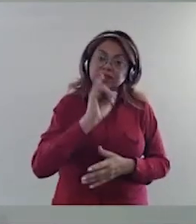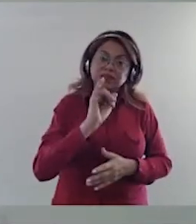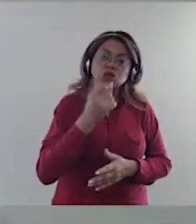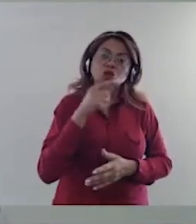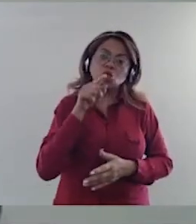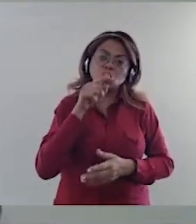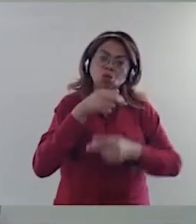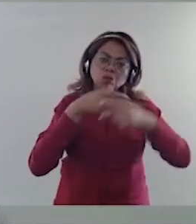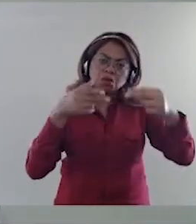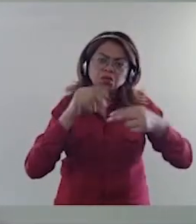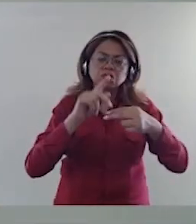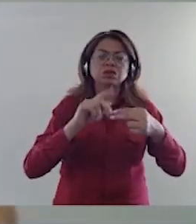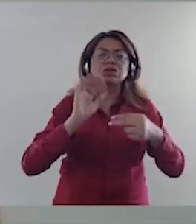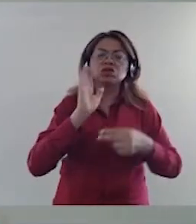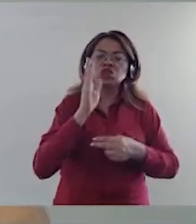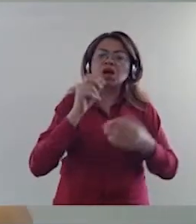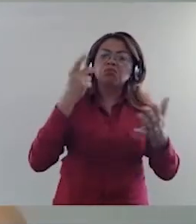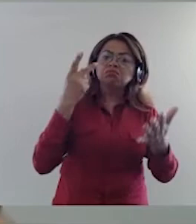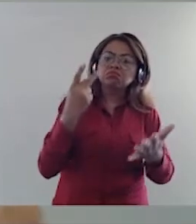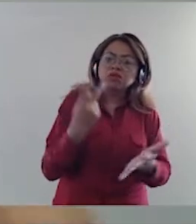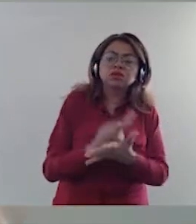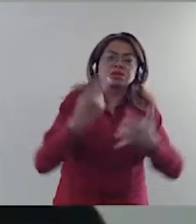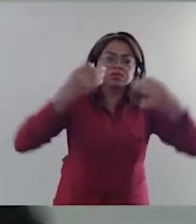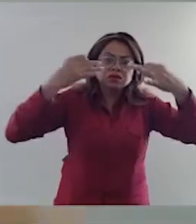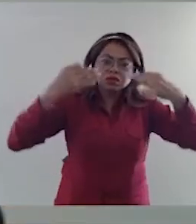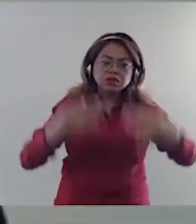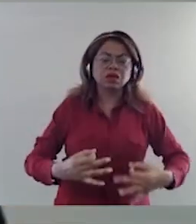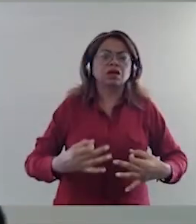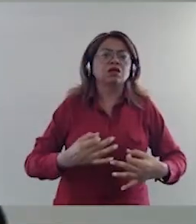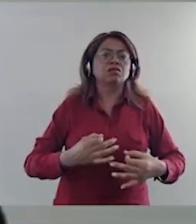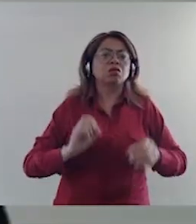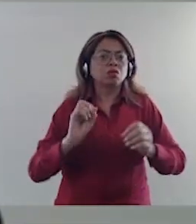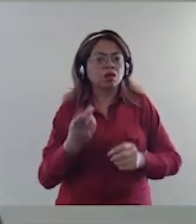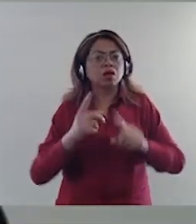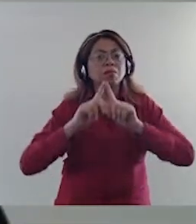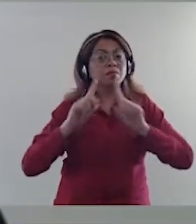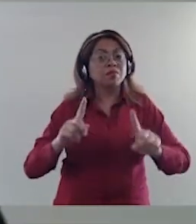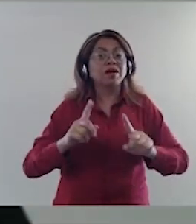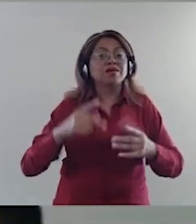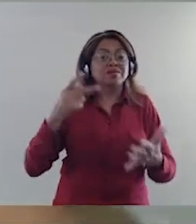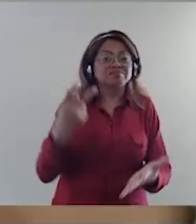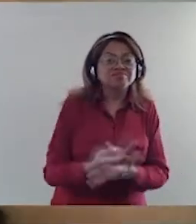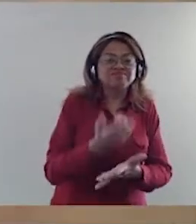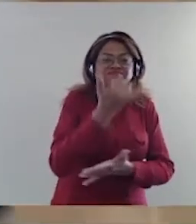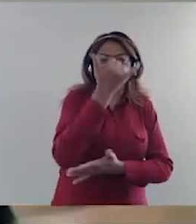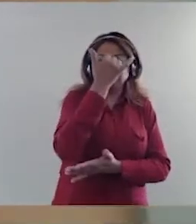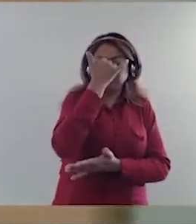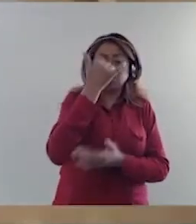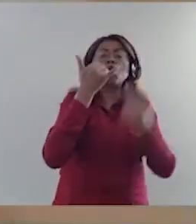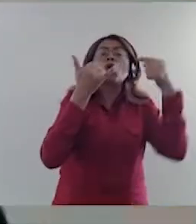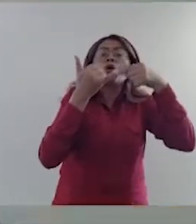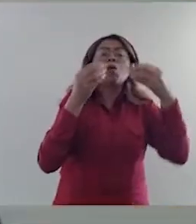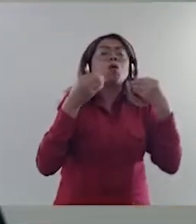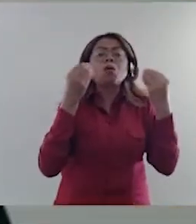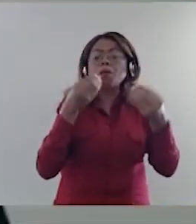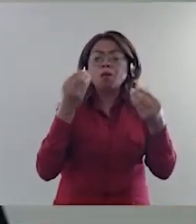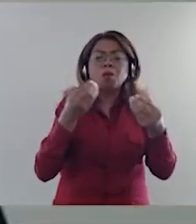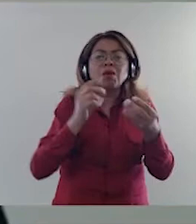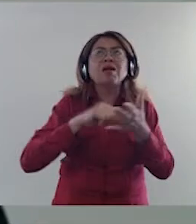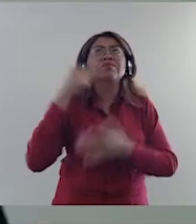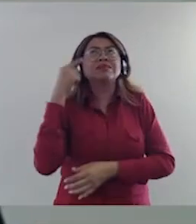previsíveis, podem ser imprevisíveis em virtude da sua grandeza e